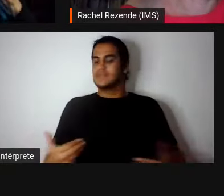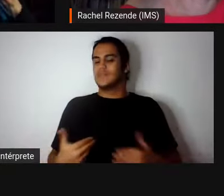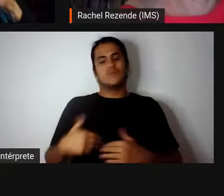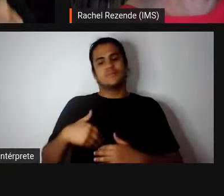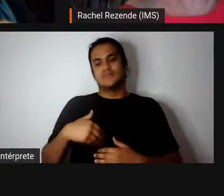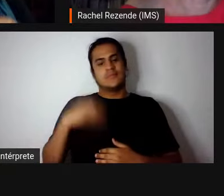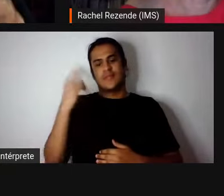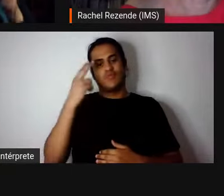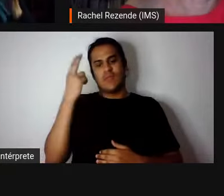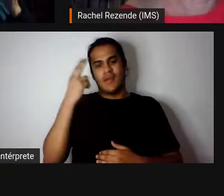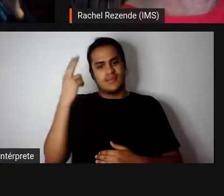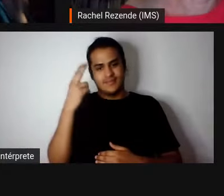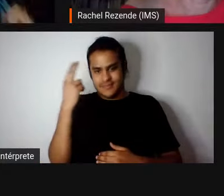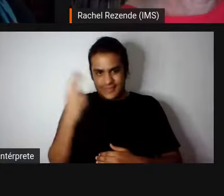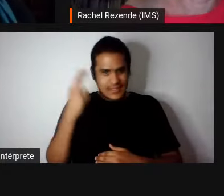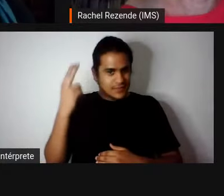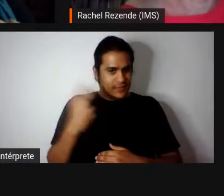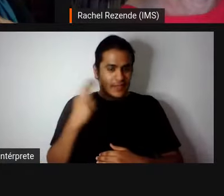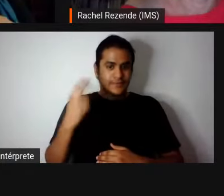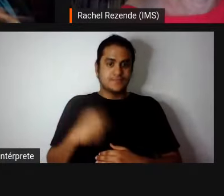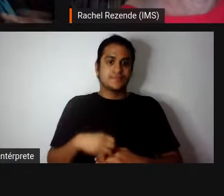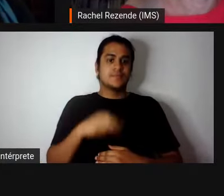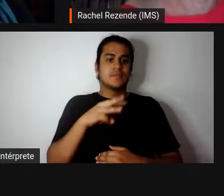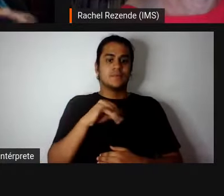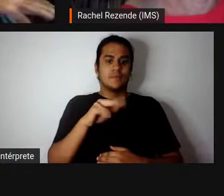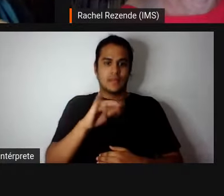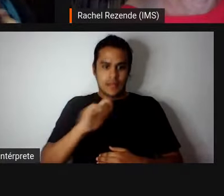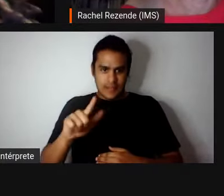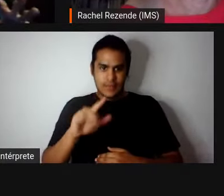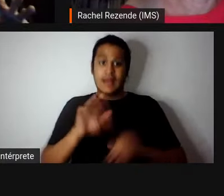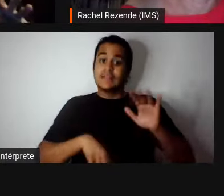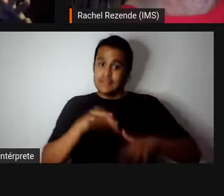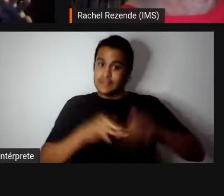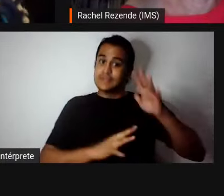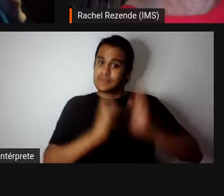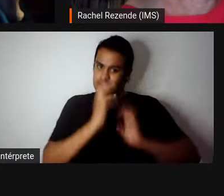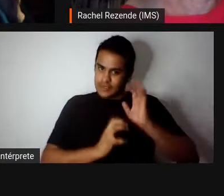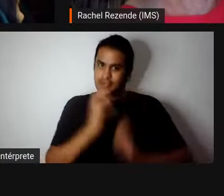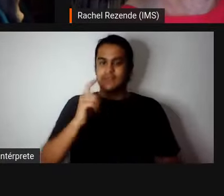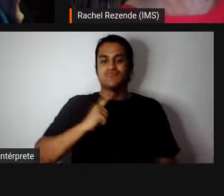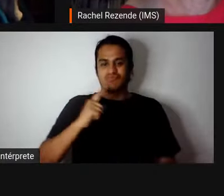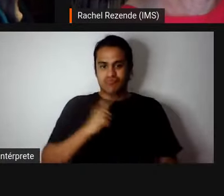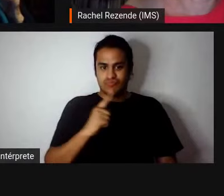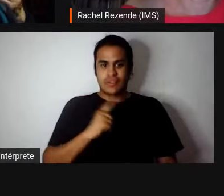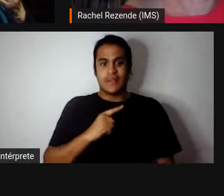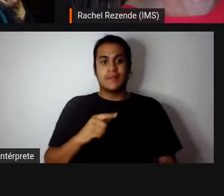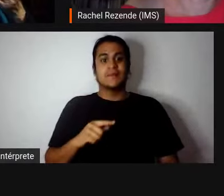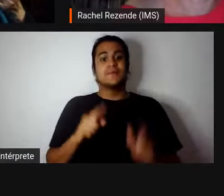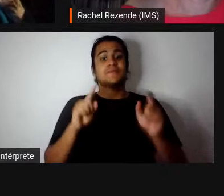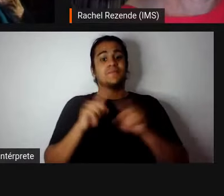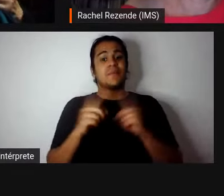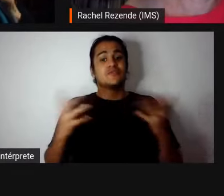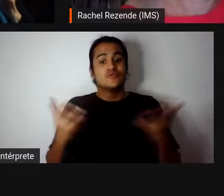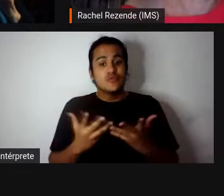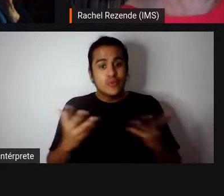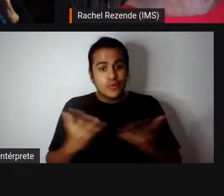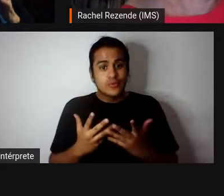para fazer. Miguel, a gente briga, às vezes, briga, mas eu acho, hoje em dia, é